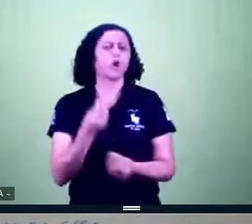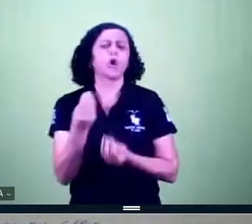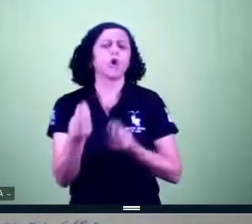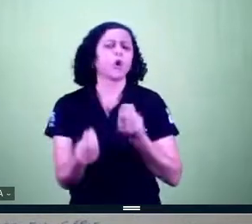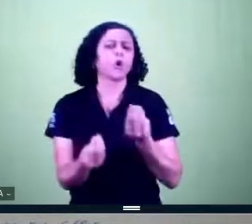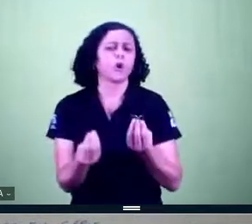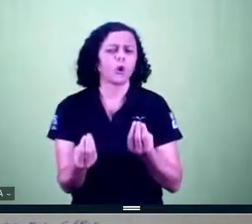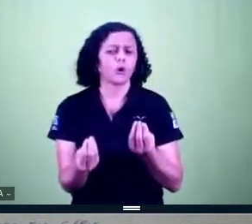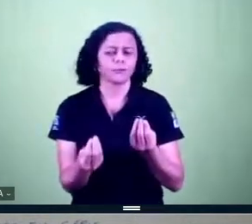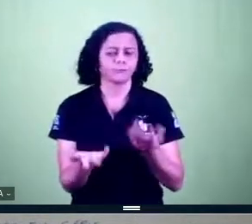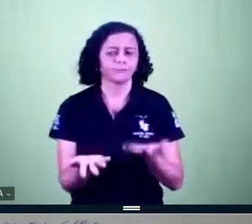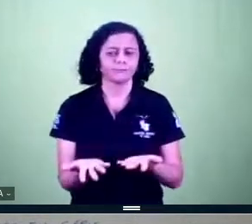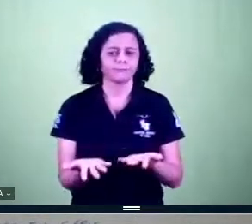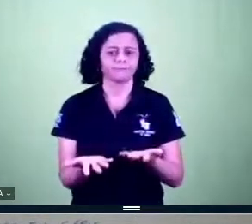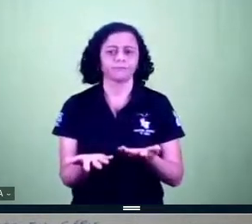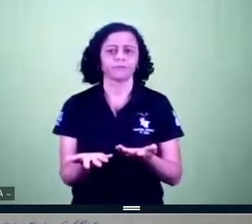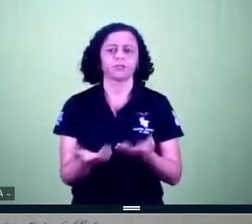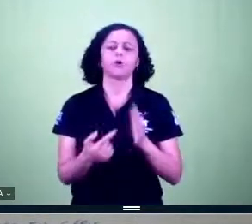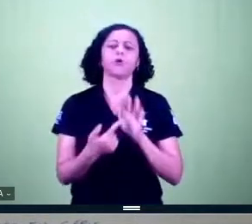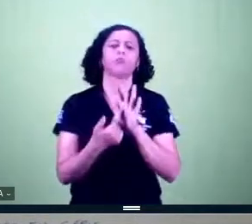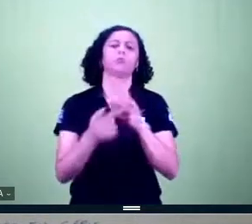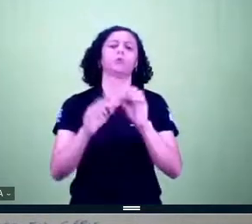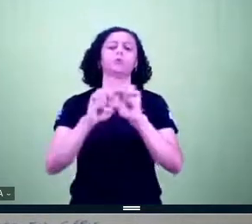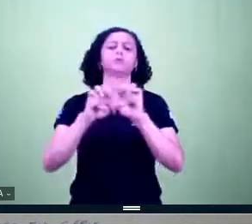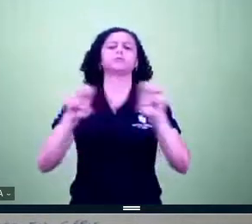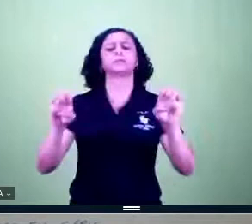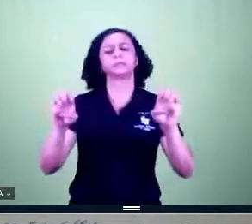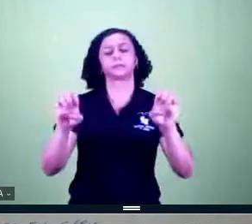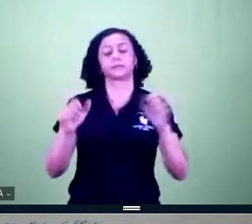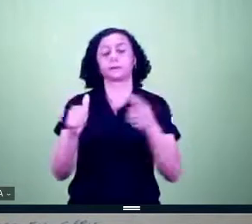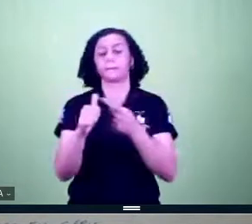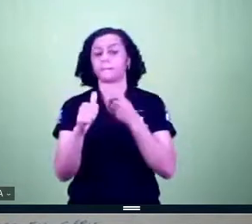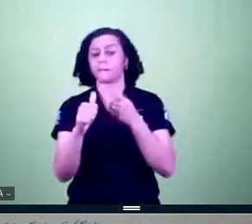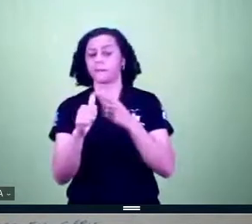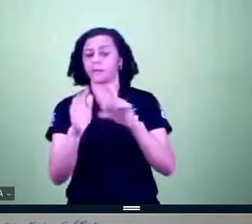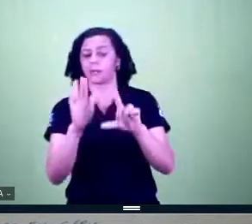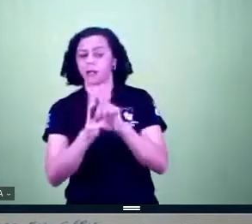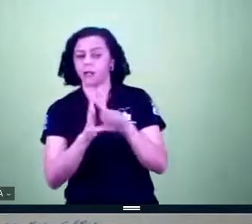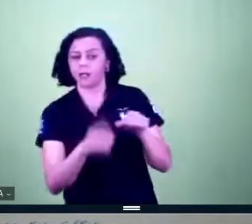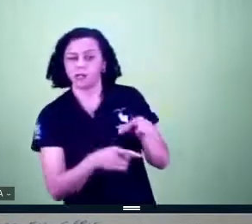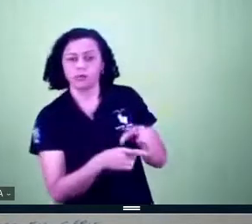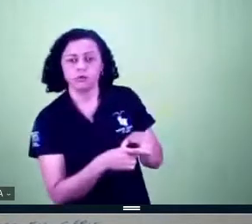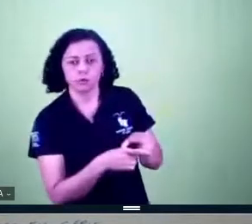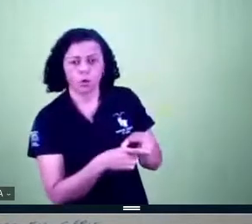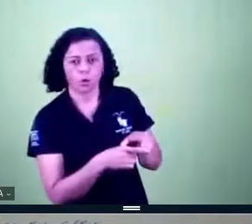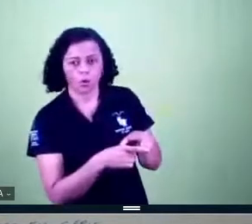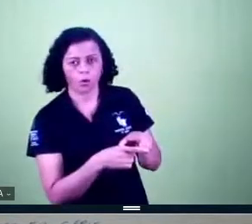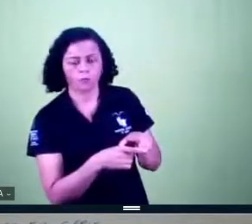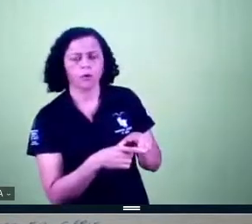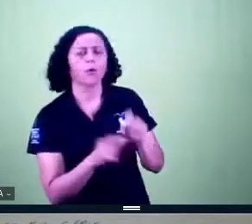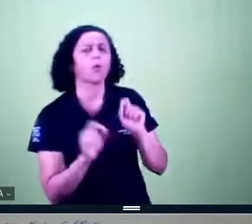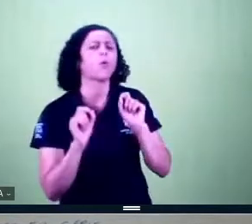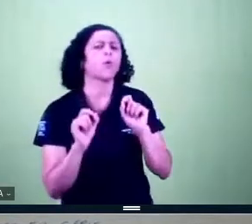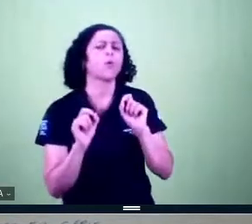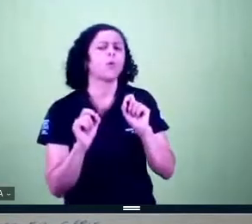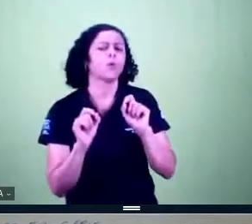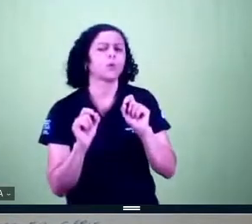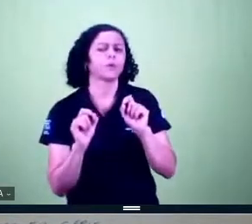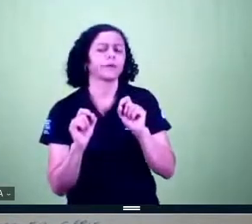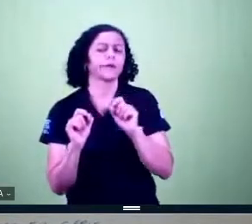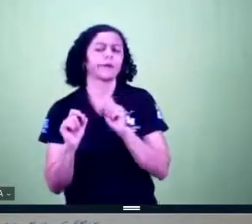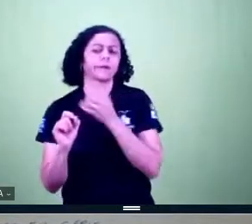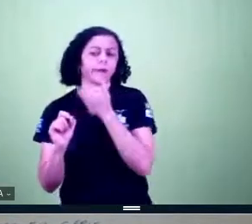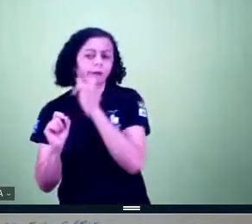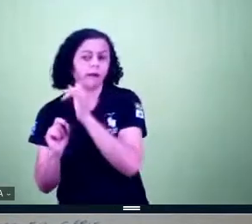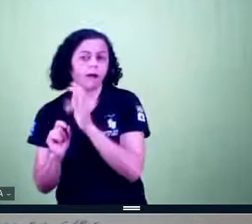Olha só, qual que é a expressão, primeira lei de Ohm aplicada à fonte? O que a fonte está enxergando? Ela está enxergando V é